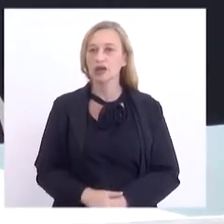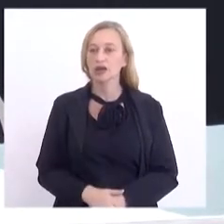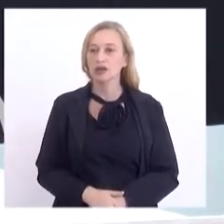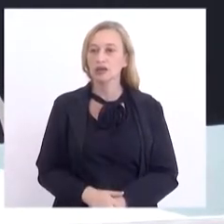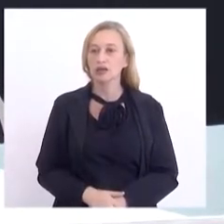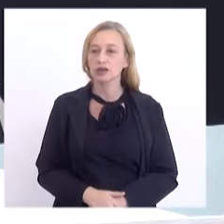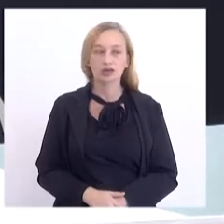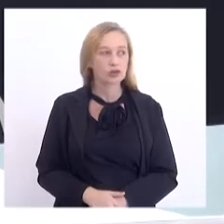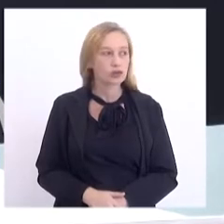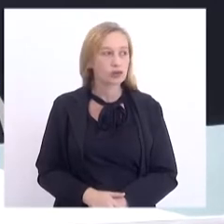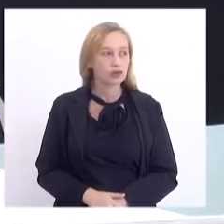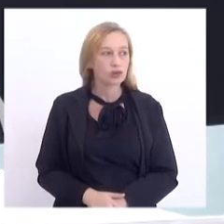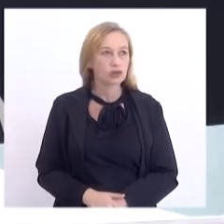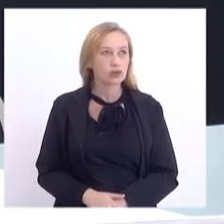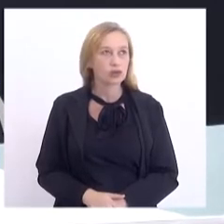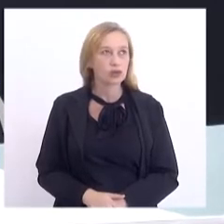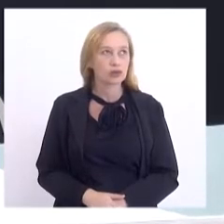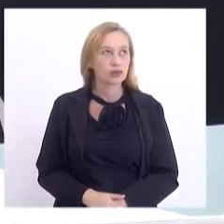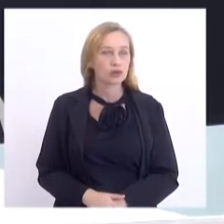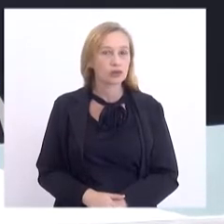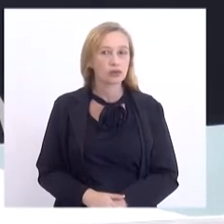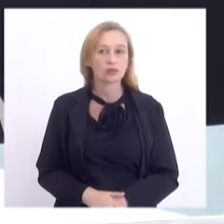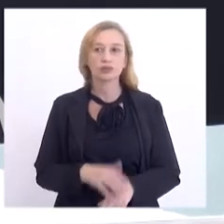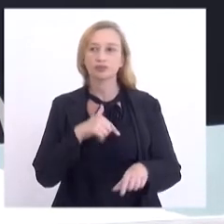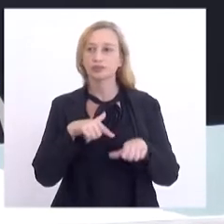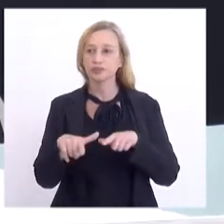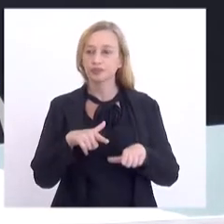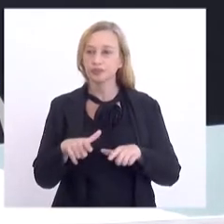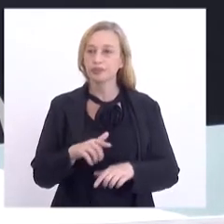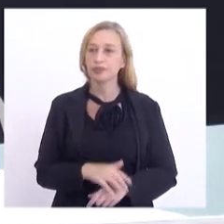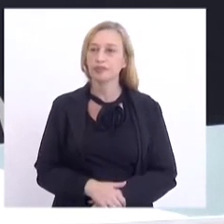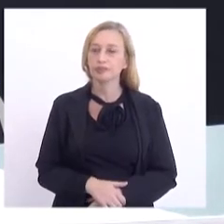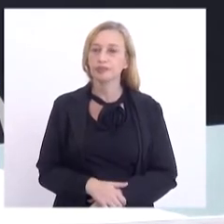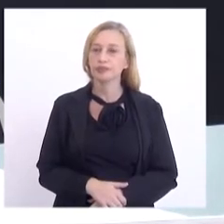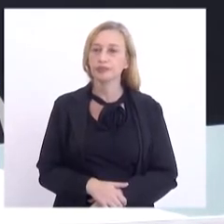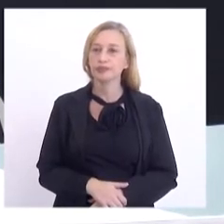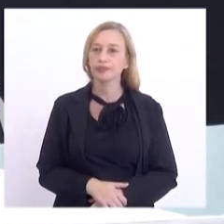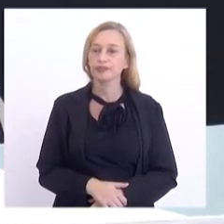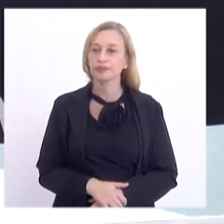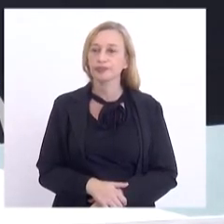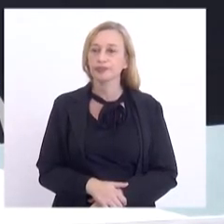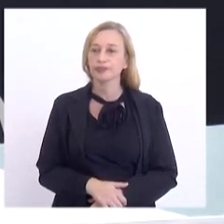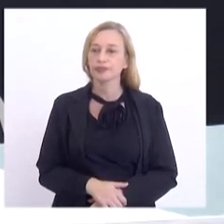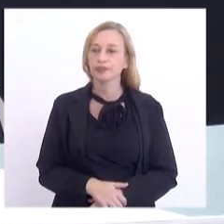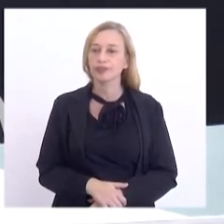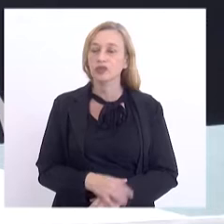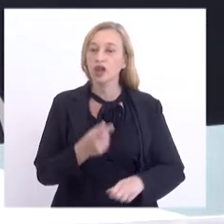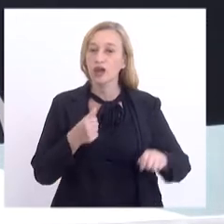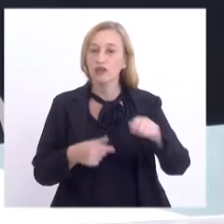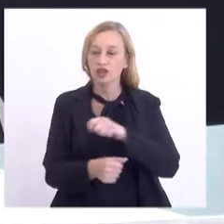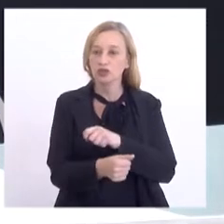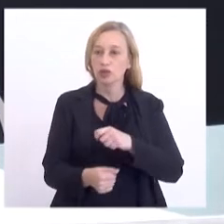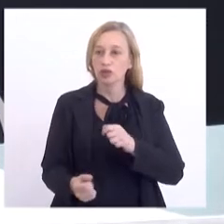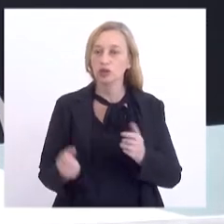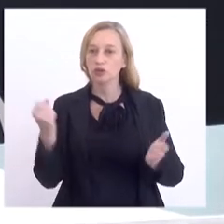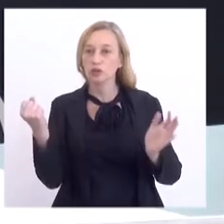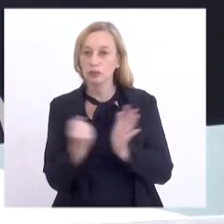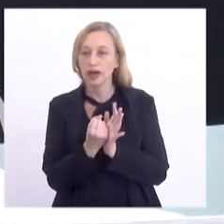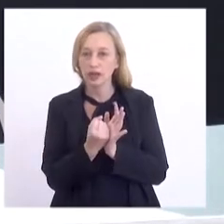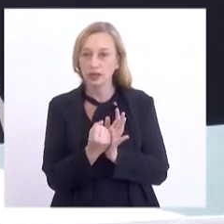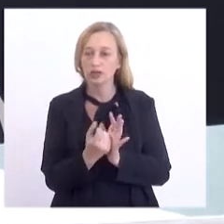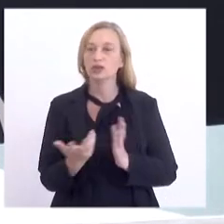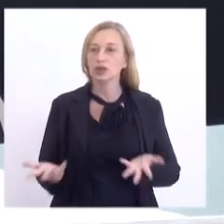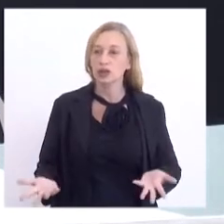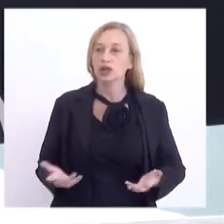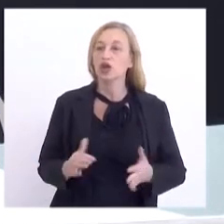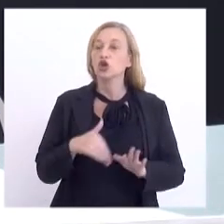Tá com tá com uma execução ele tem uma composição ali dos investimentos do pacto alto então a